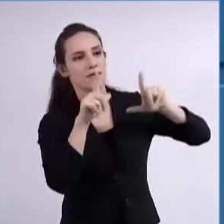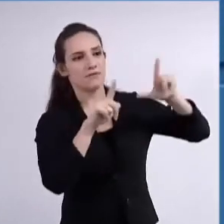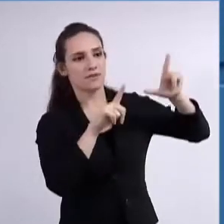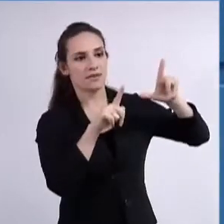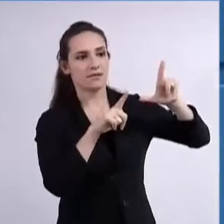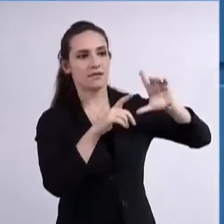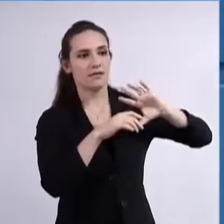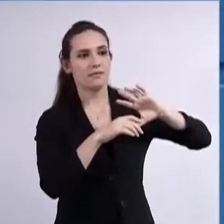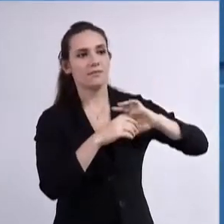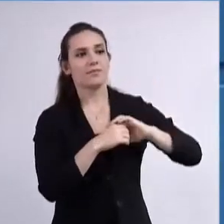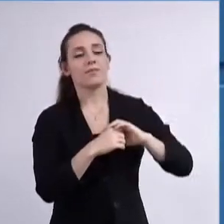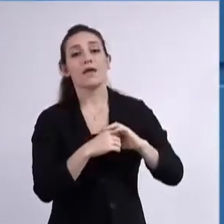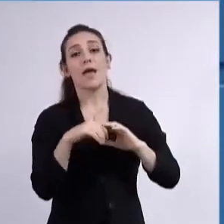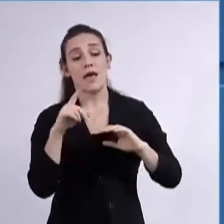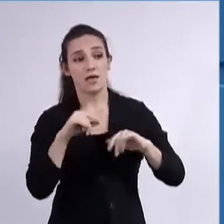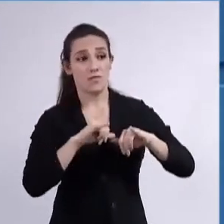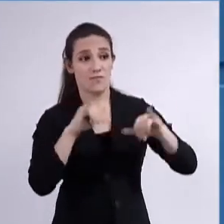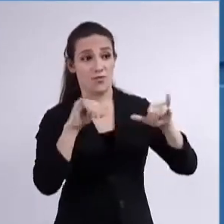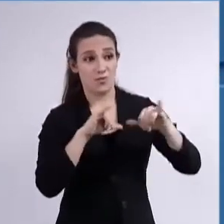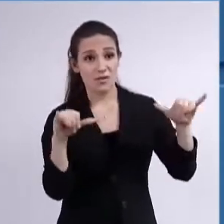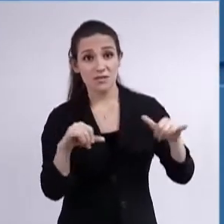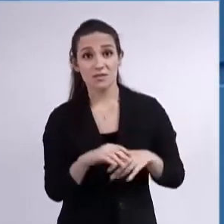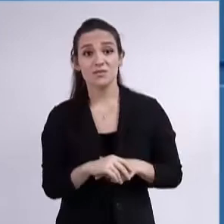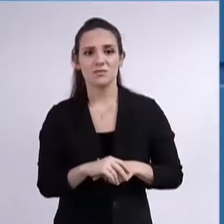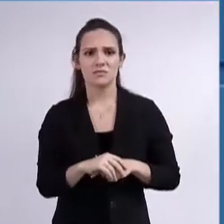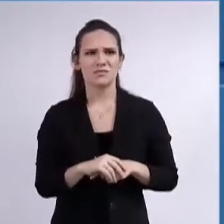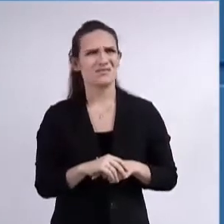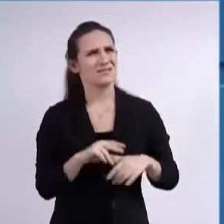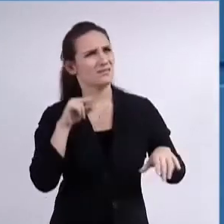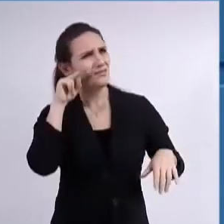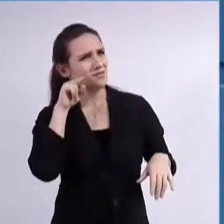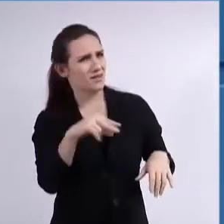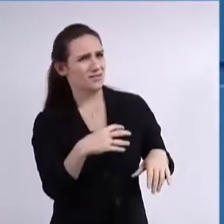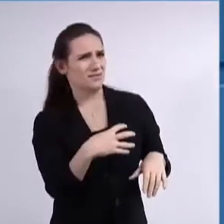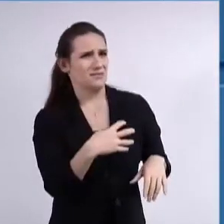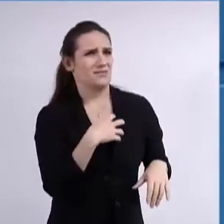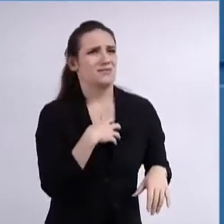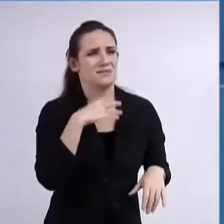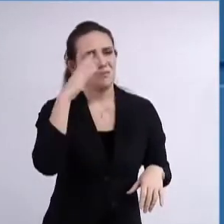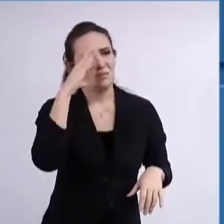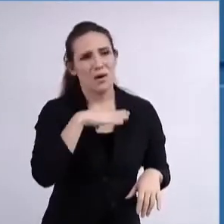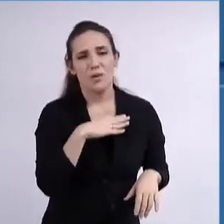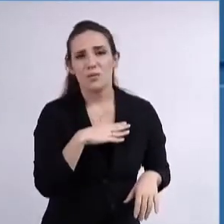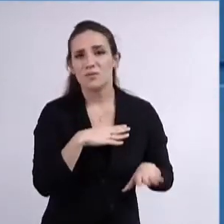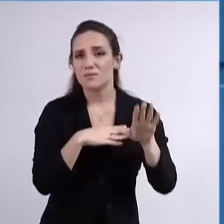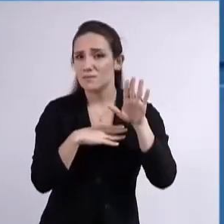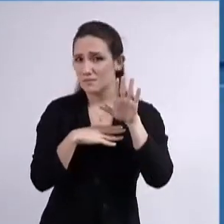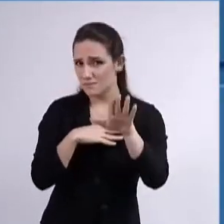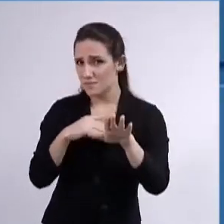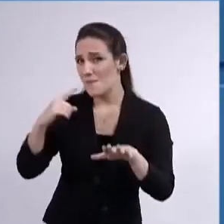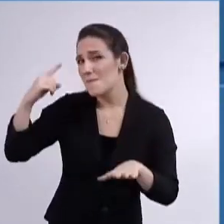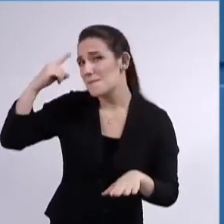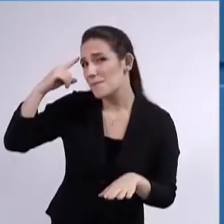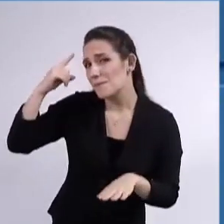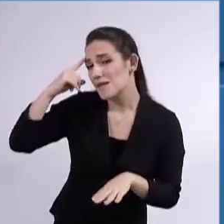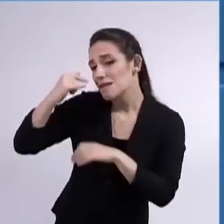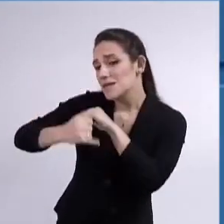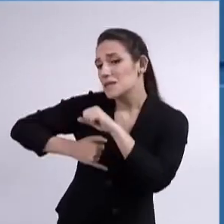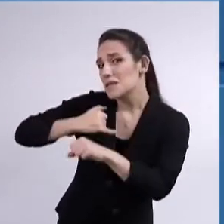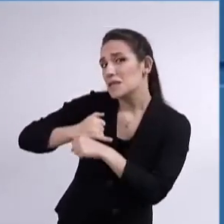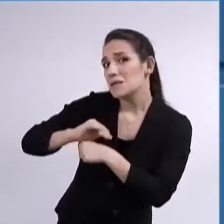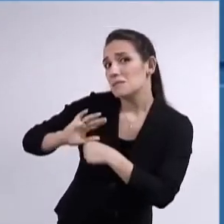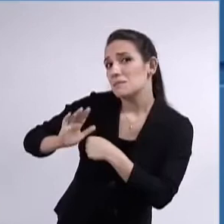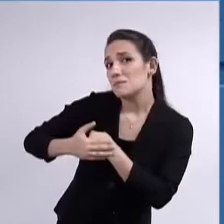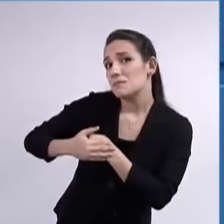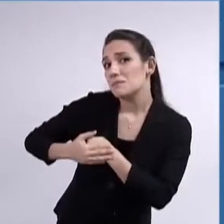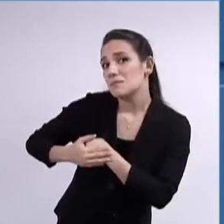TV são informações que às vezes a gente se sente mal de assistir, se são informações negativas, imagina aquela que a